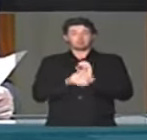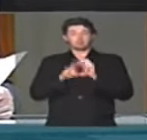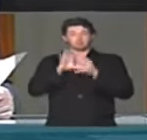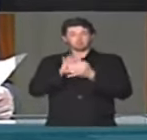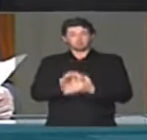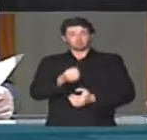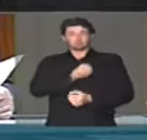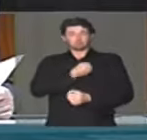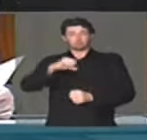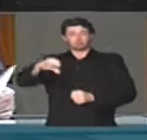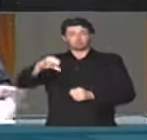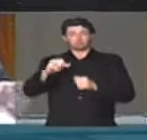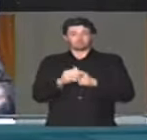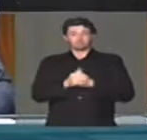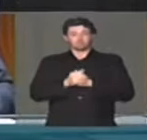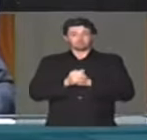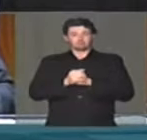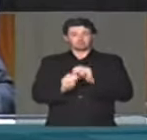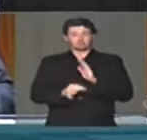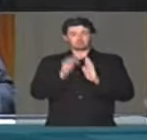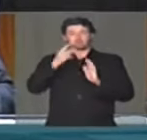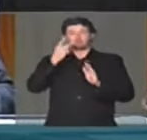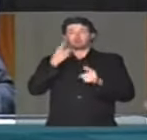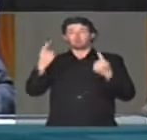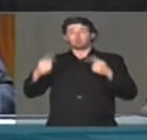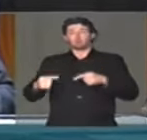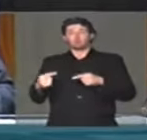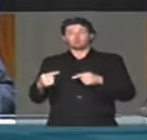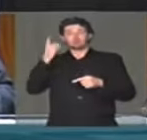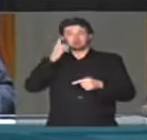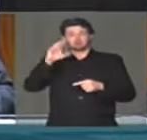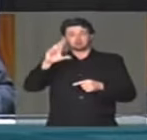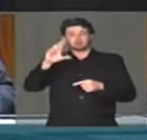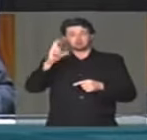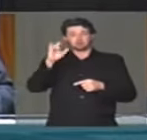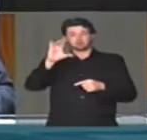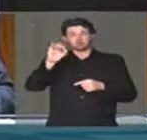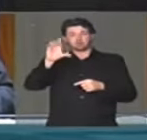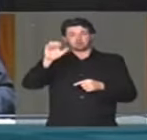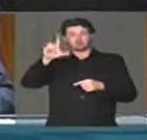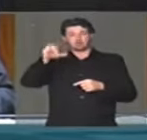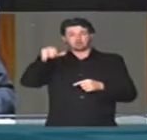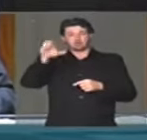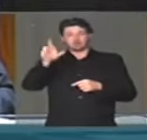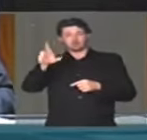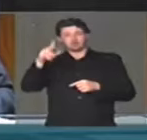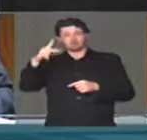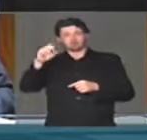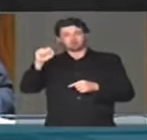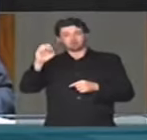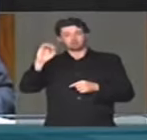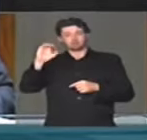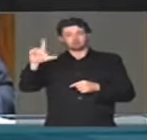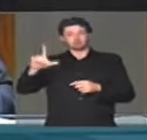emenda aglutinativa número 9. Inscrito para falar contrário, deputado Chico Alencar do PSOL.